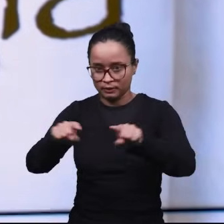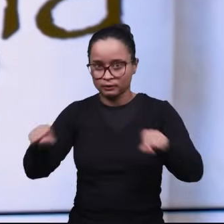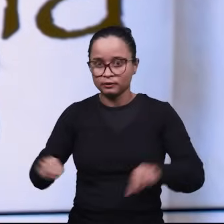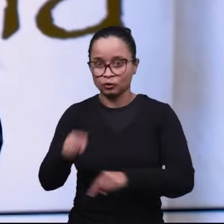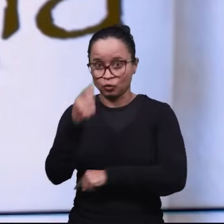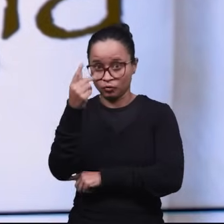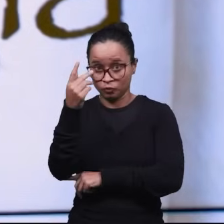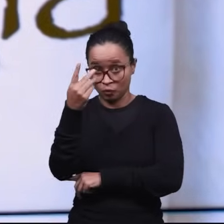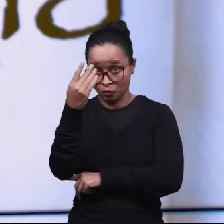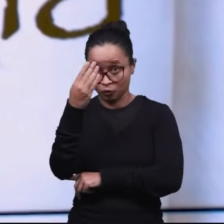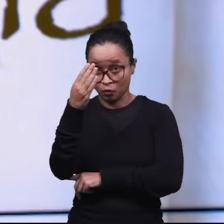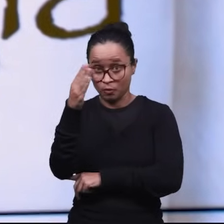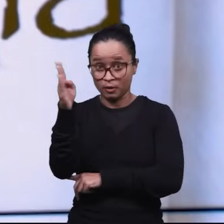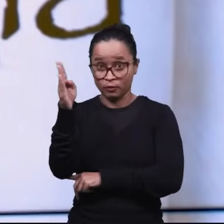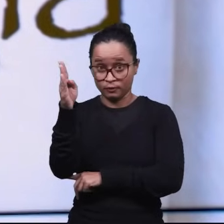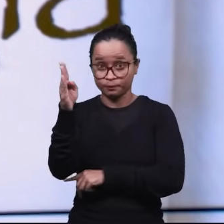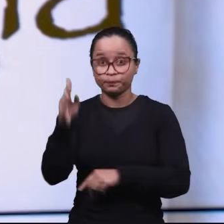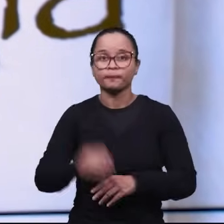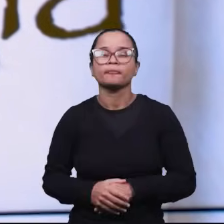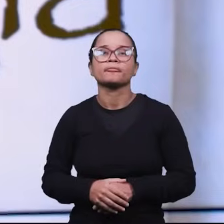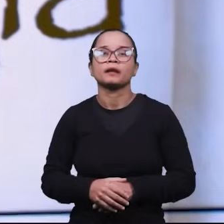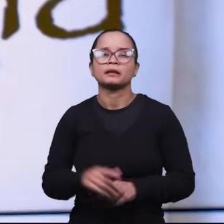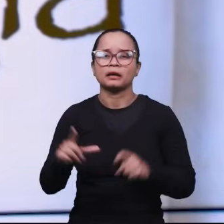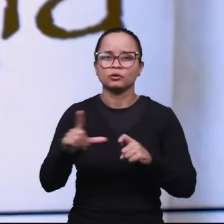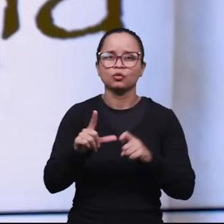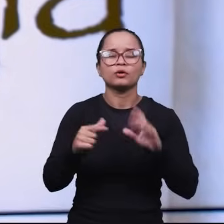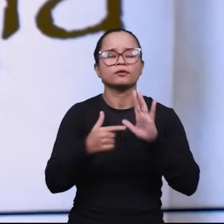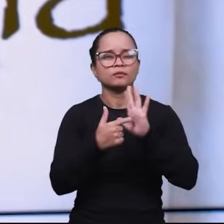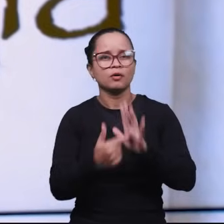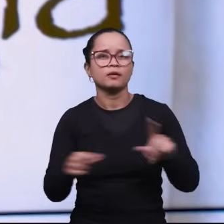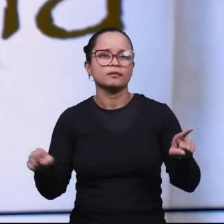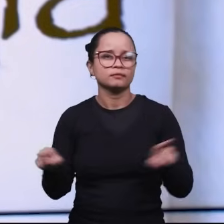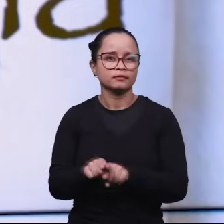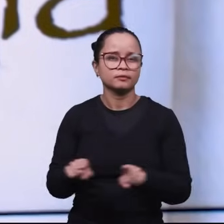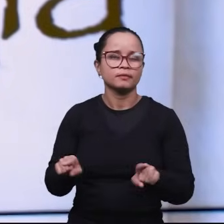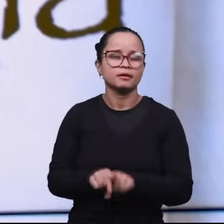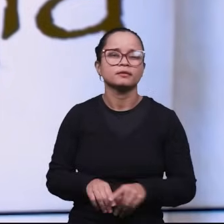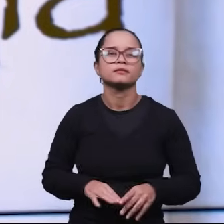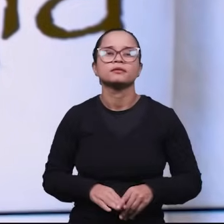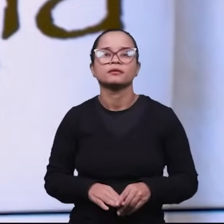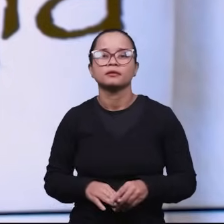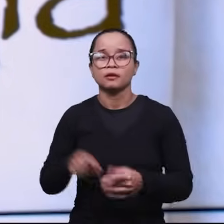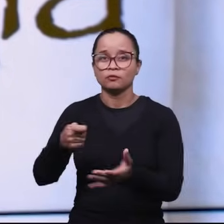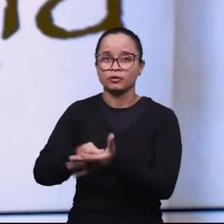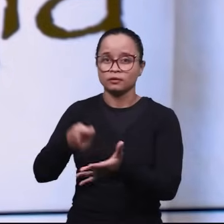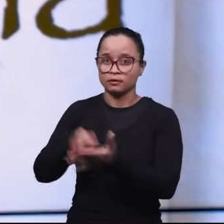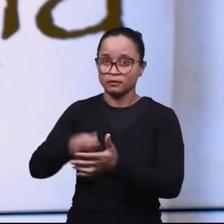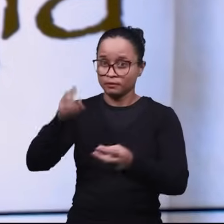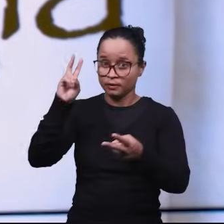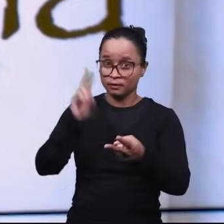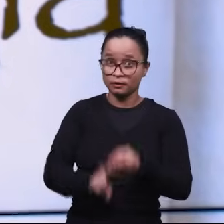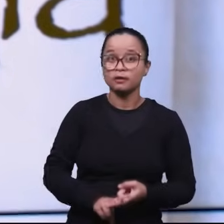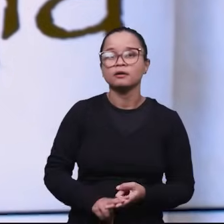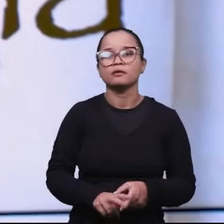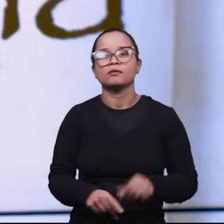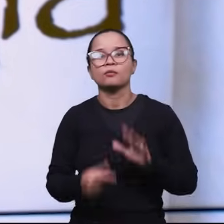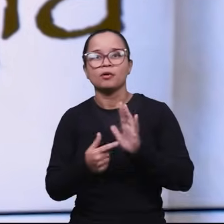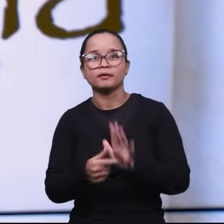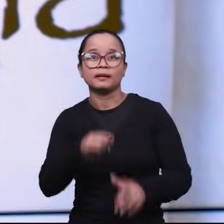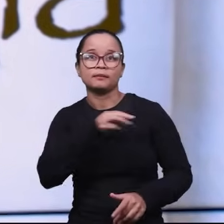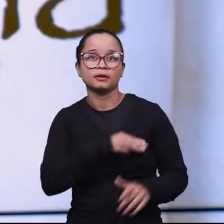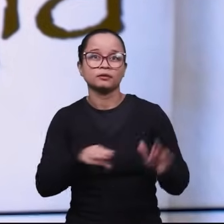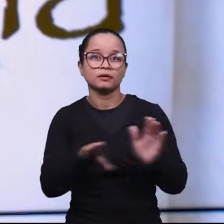35, na história do bom samaritano, a punição da prisão por dívidas, Mateus